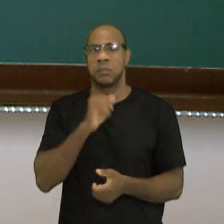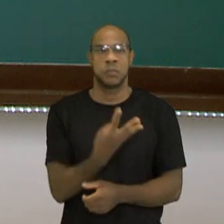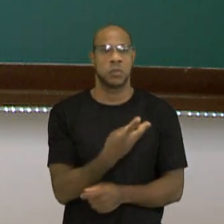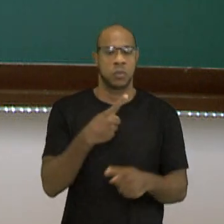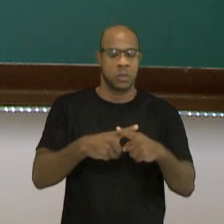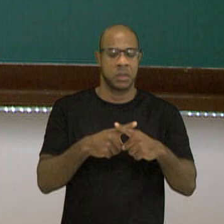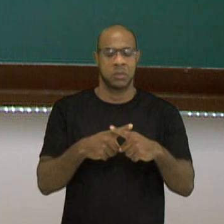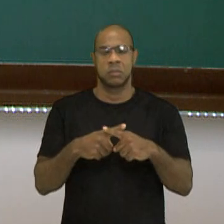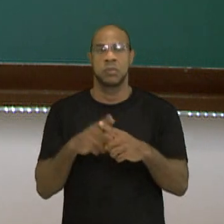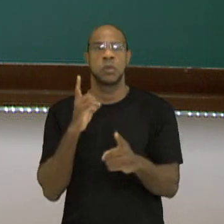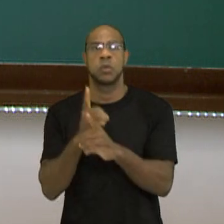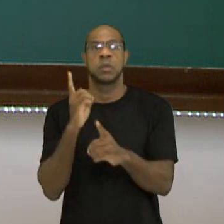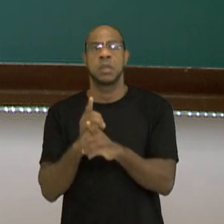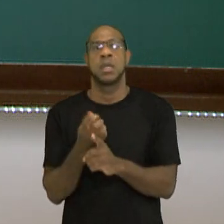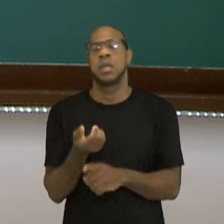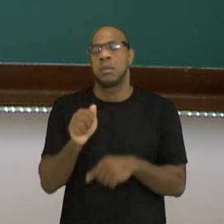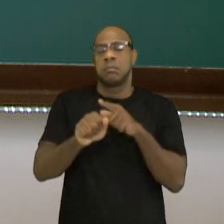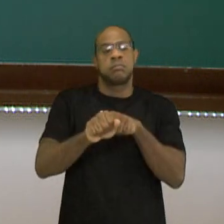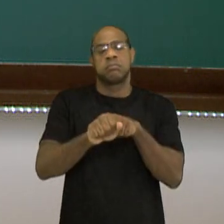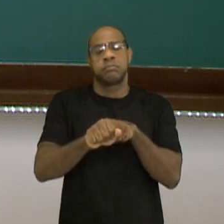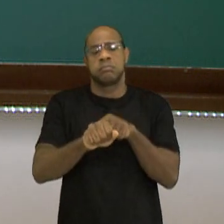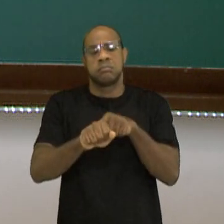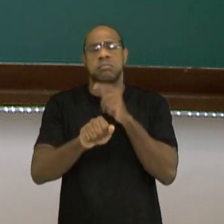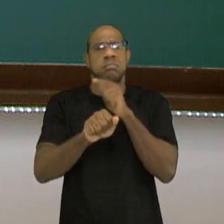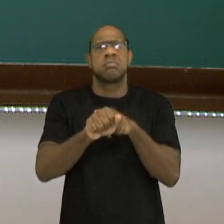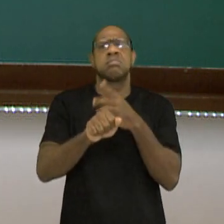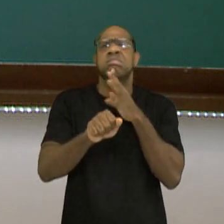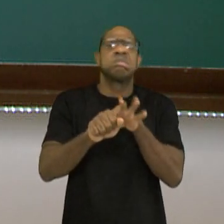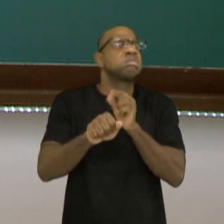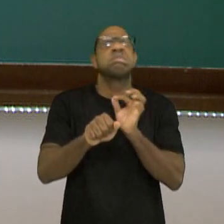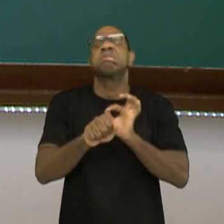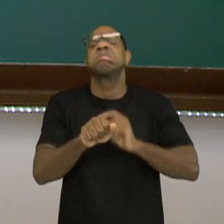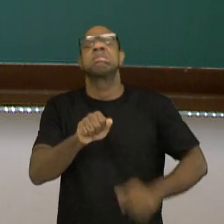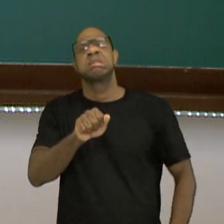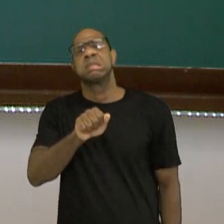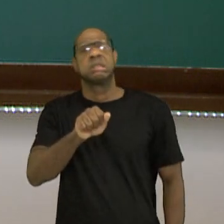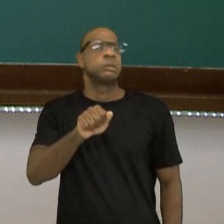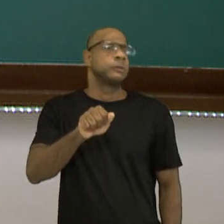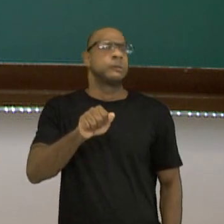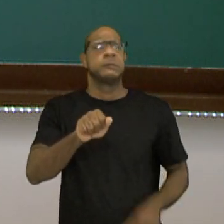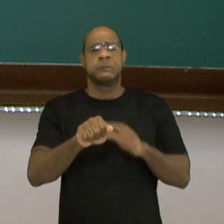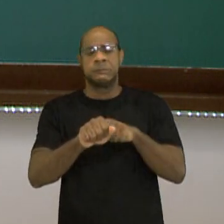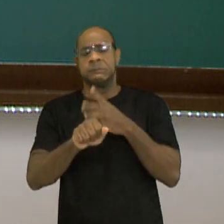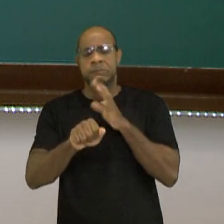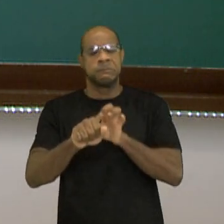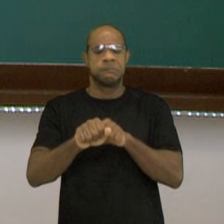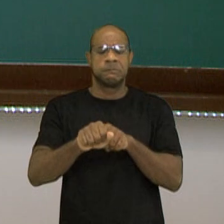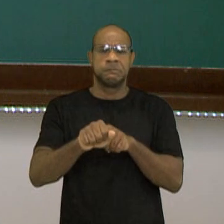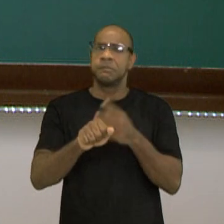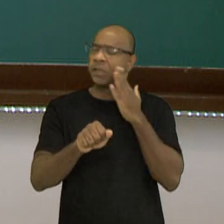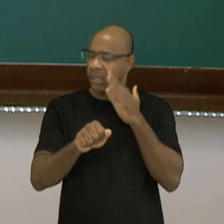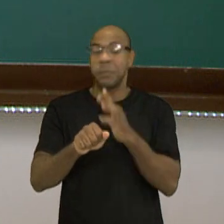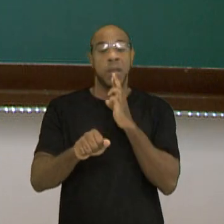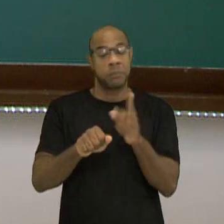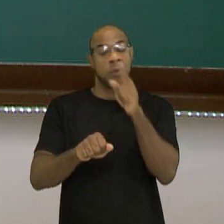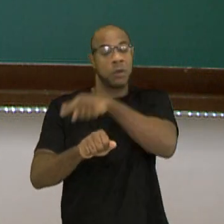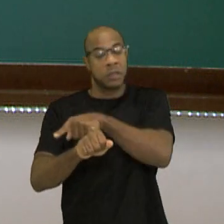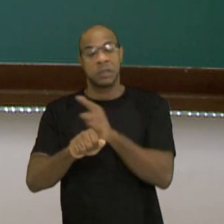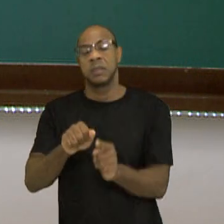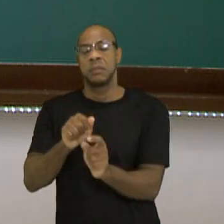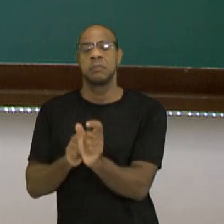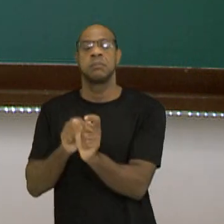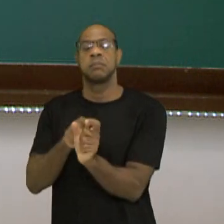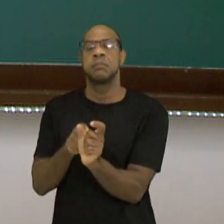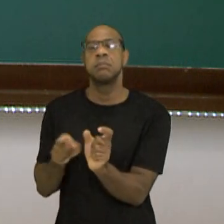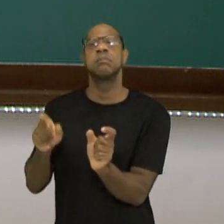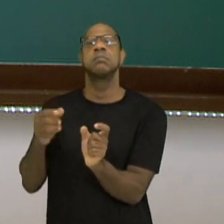4 vezes alguém e eu não conheço esse alguém, certo? E eu sei que vai dar 60. O que vai